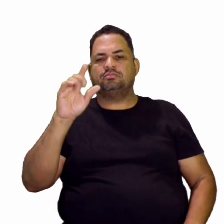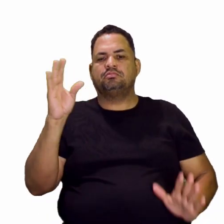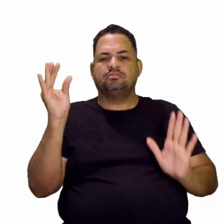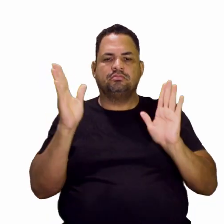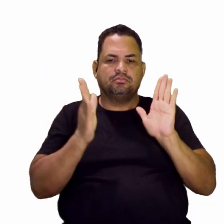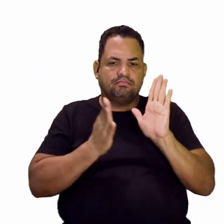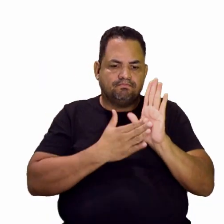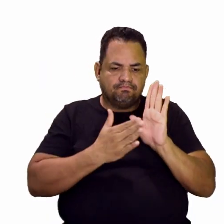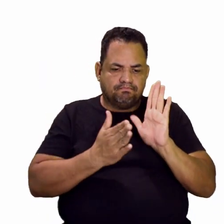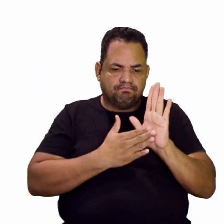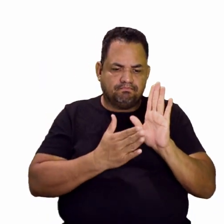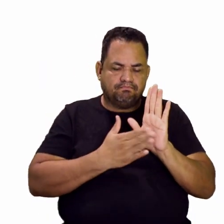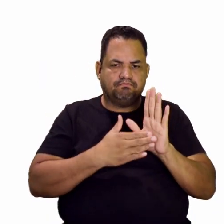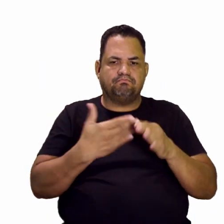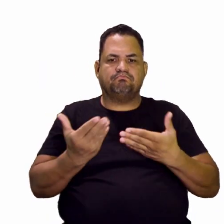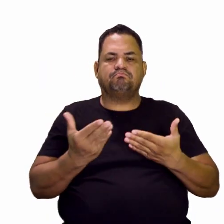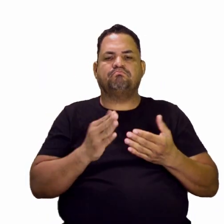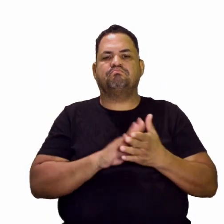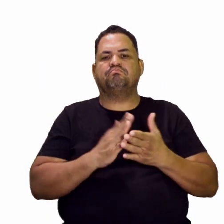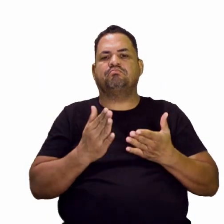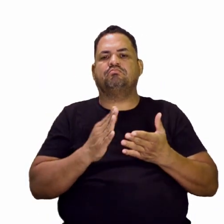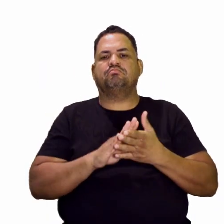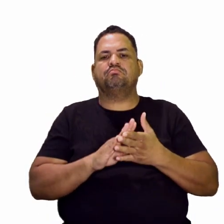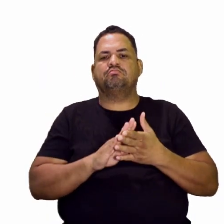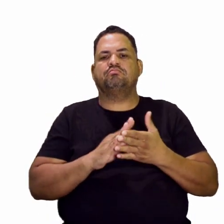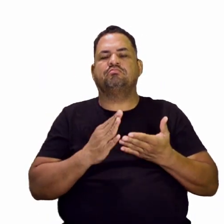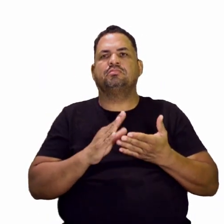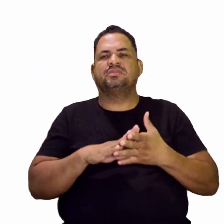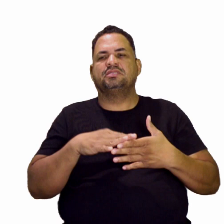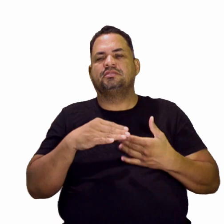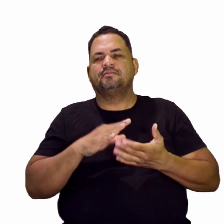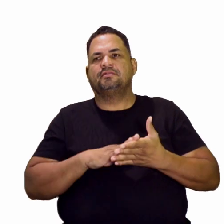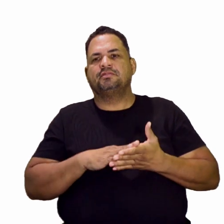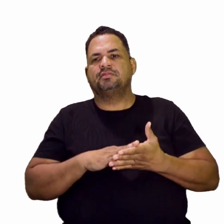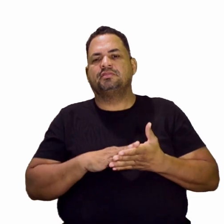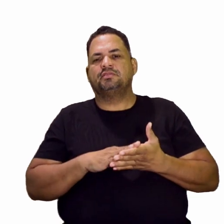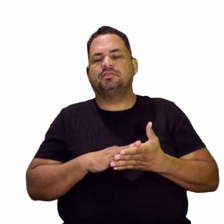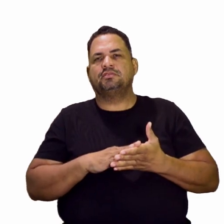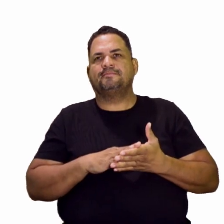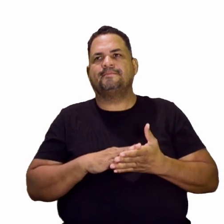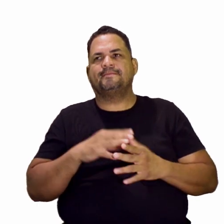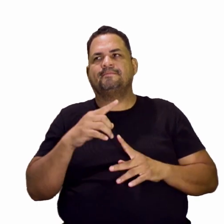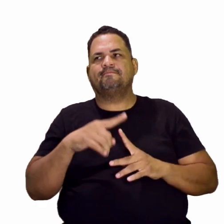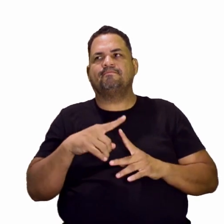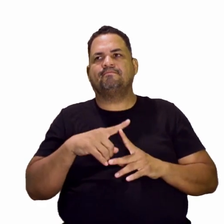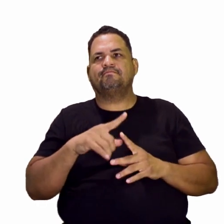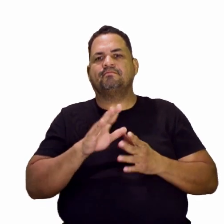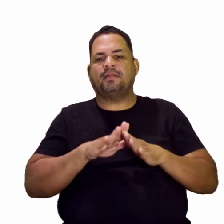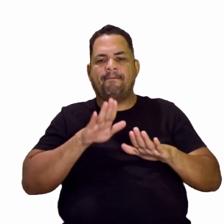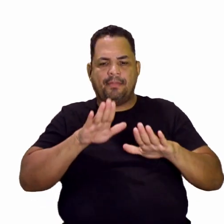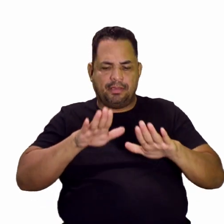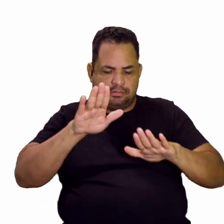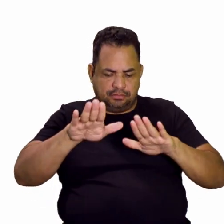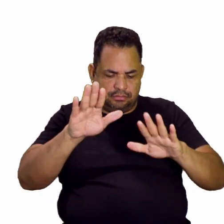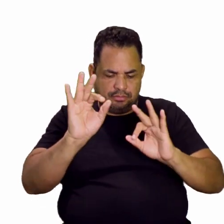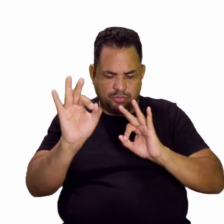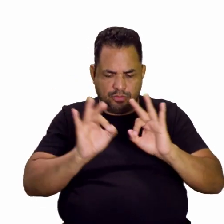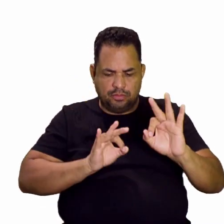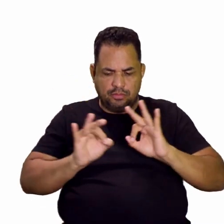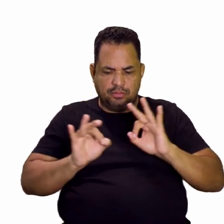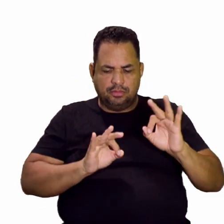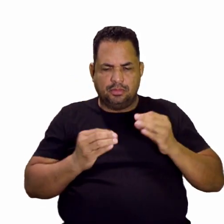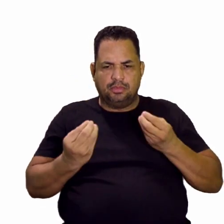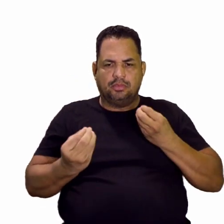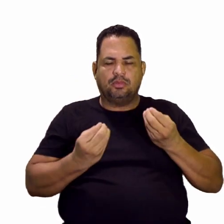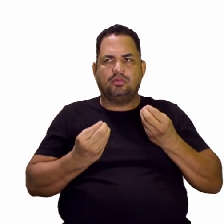comprovar isso agora como uma espécie de algoritmo, né? Como uma espécie de passo a passo de